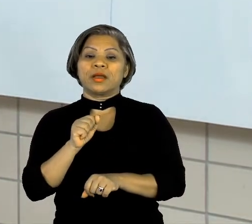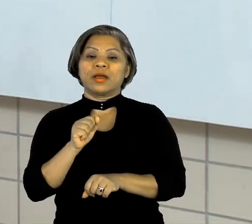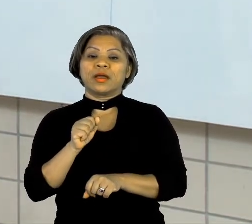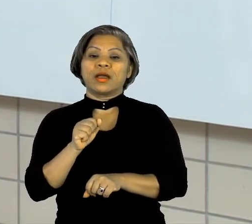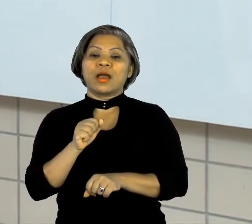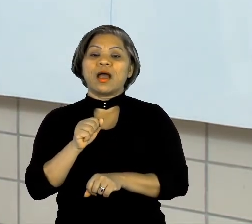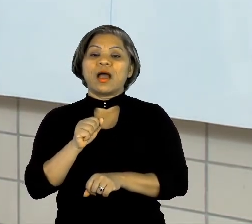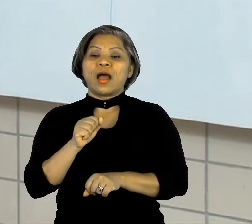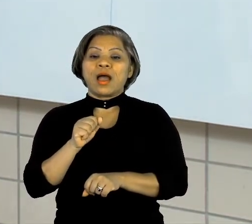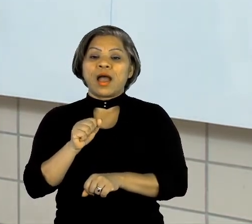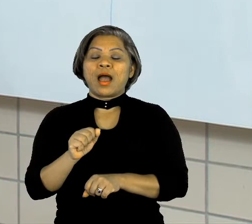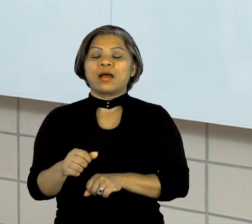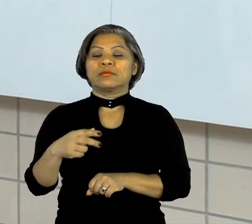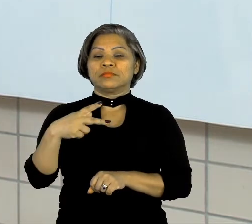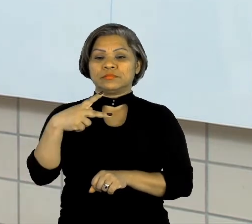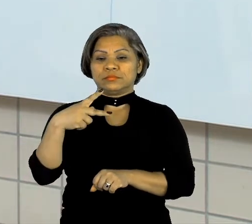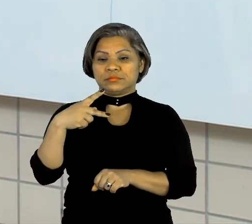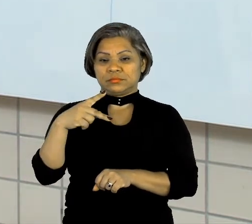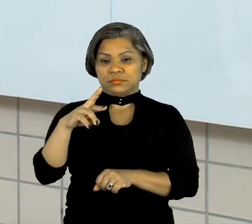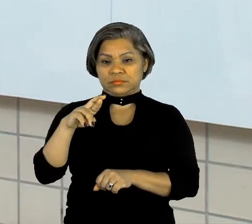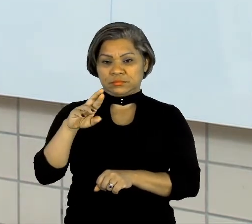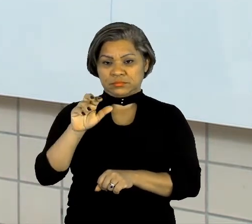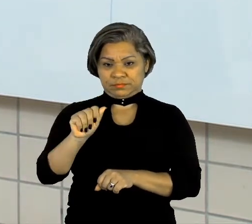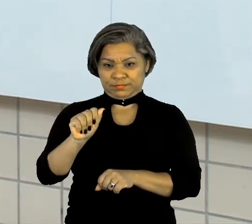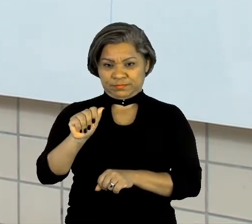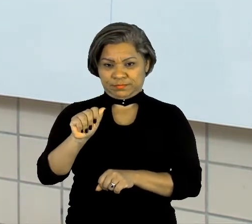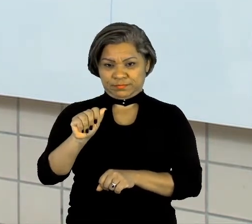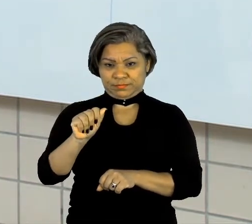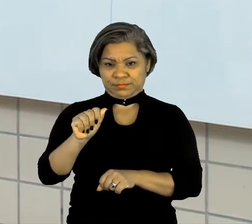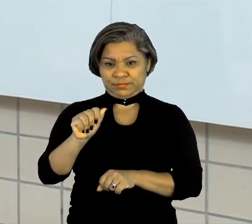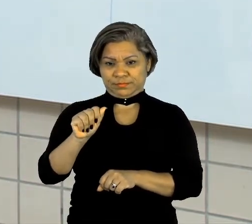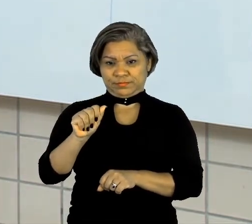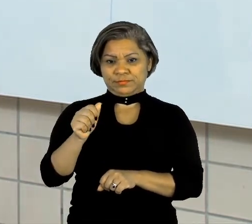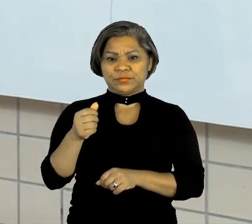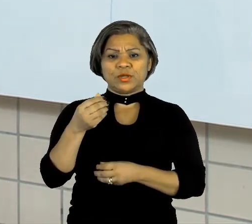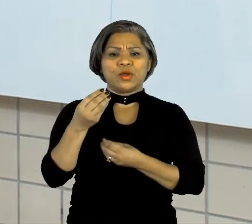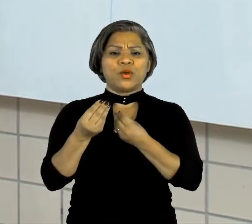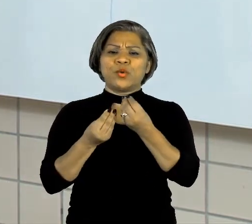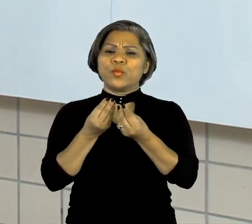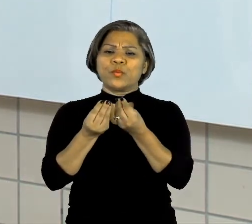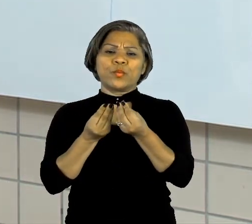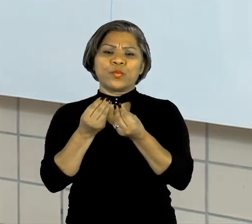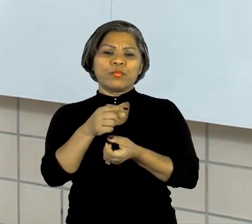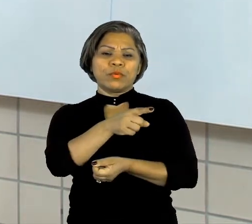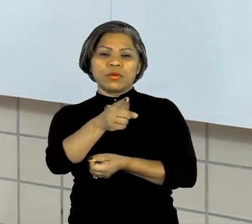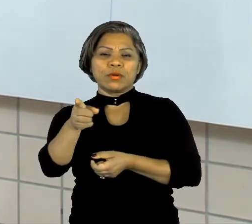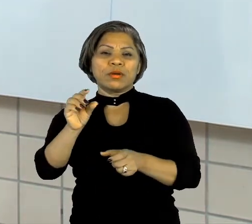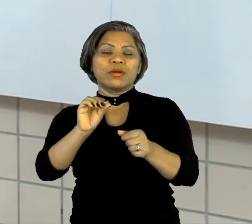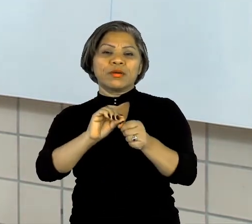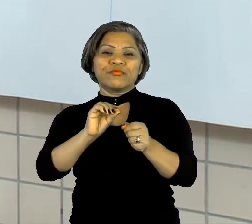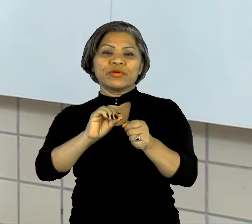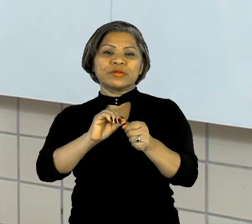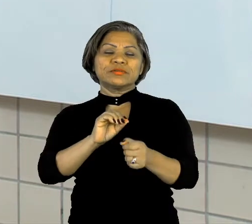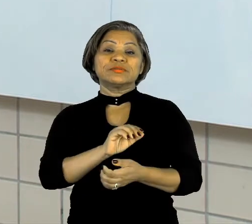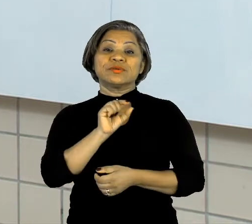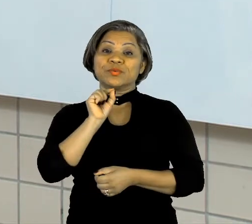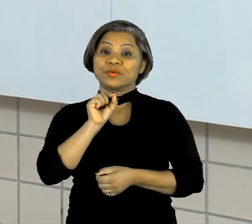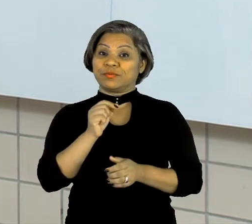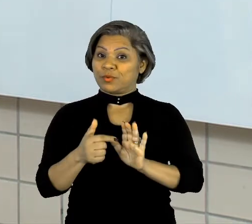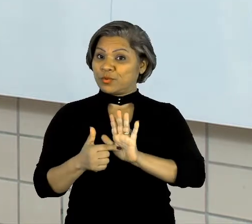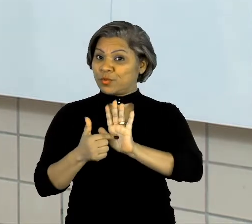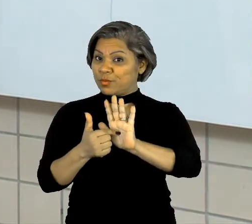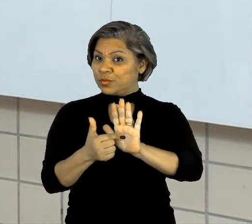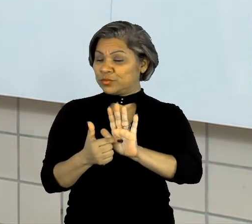palavrinha pra, certo? Como que nós vamos fechar? O que vocês vão fazer? Eu vou só demonstrar com a